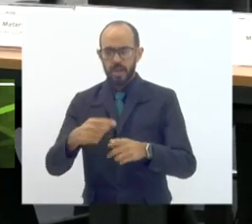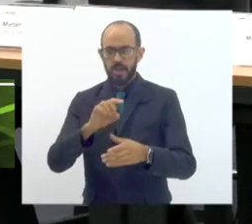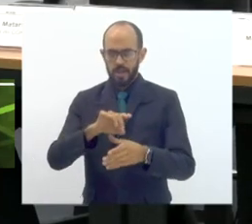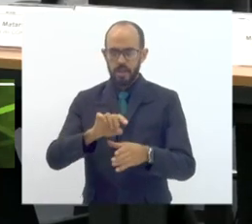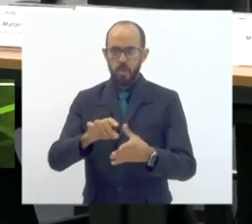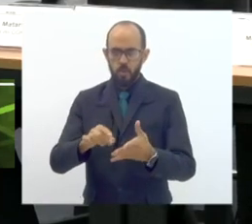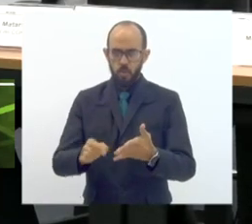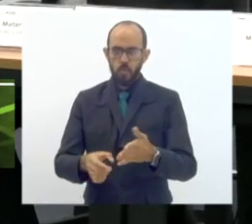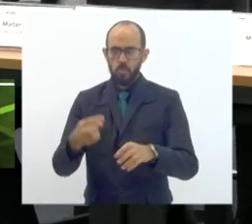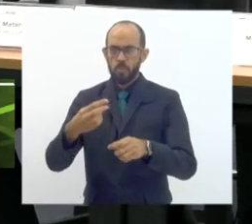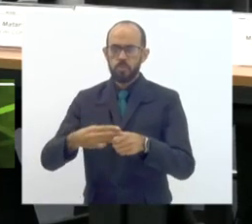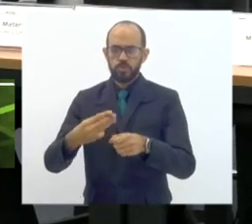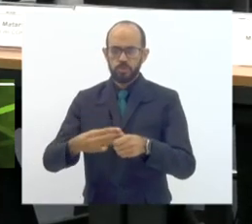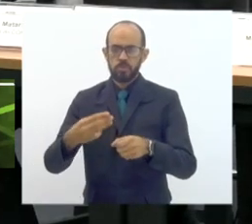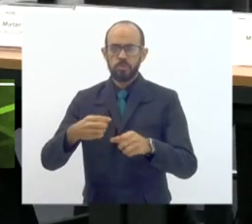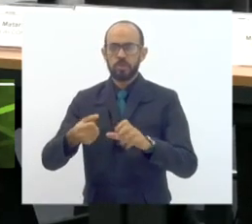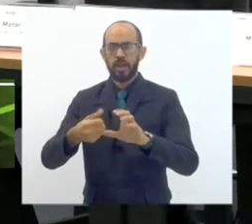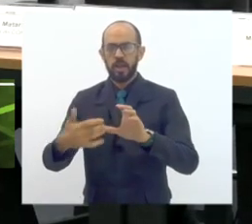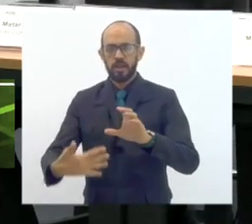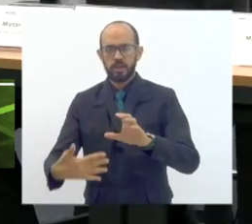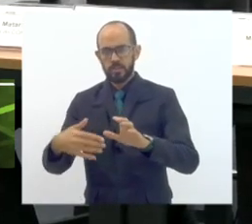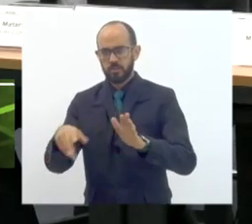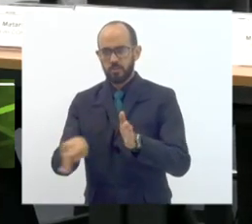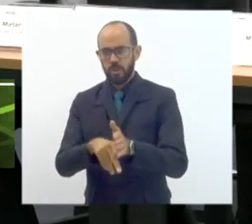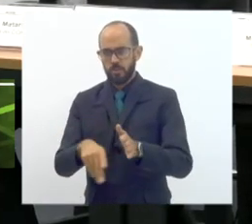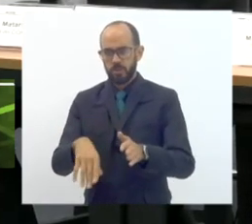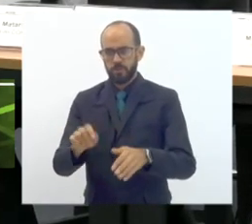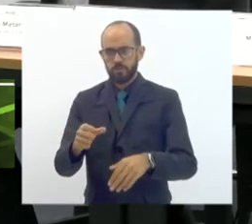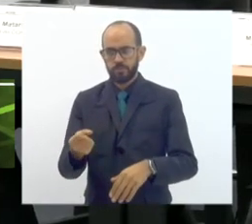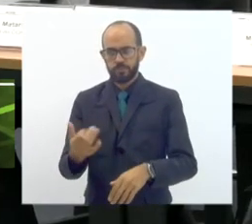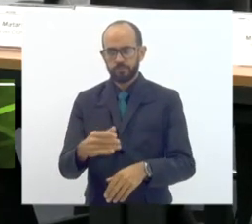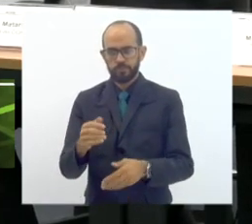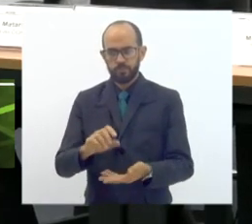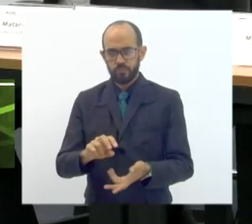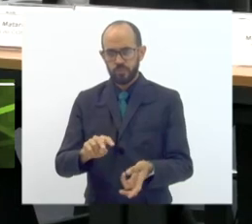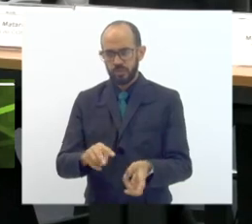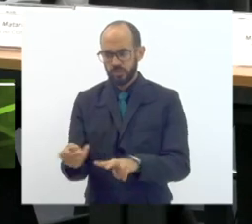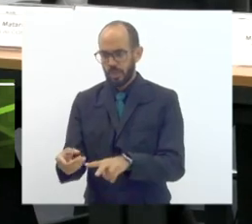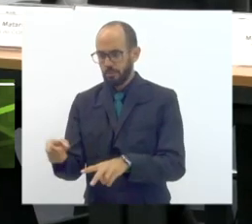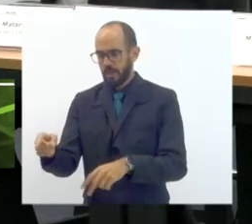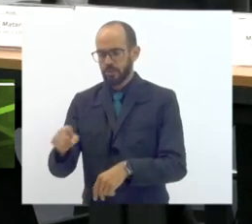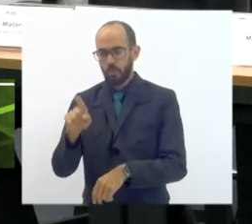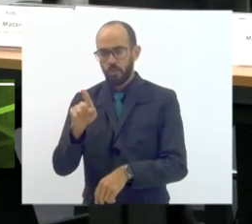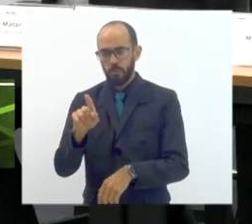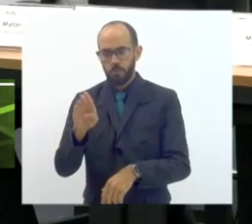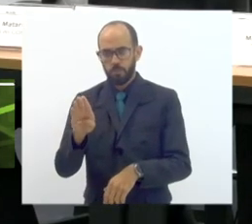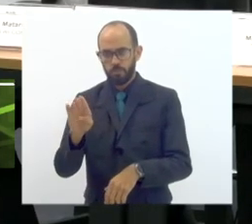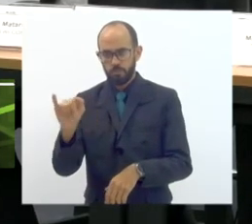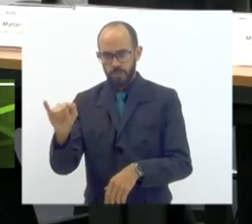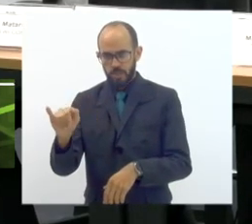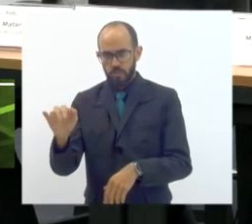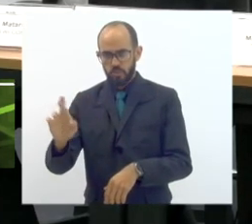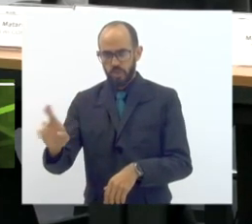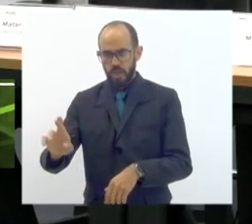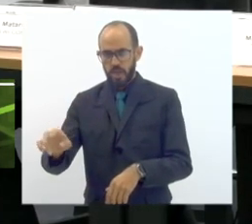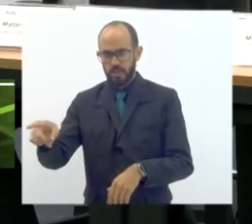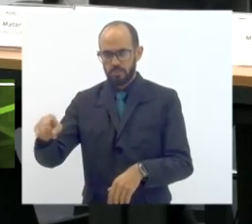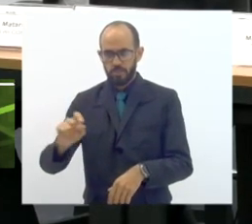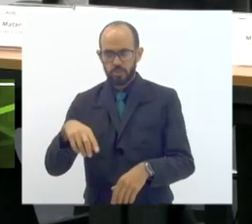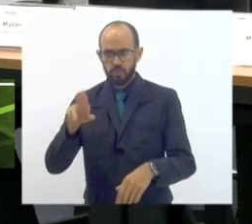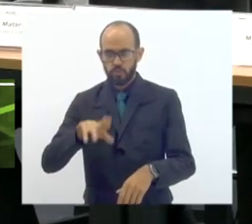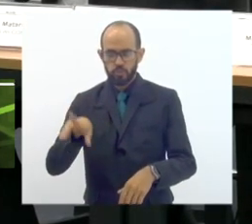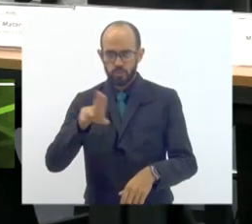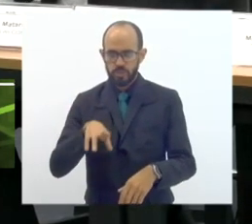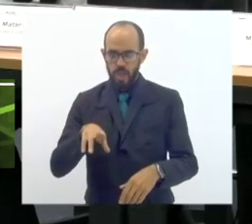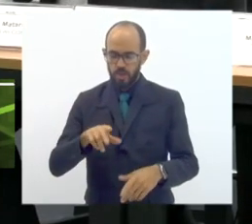demanda e a sua necessidade. E ao vocês repassarem quase R$1 bilhão livre para a gente executar naquilo que de verdade é a